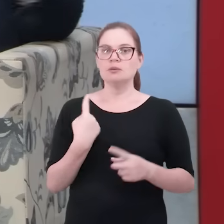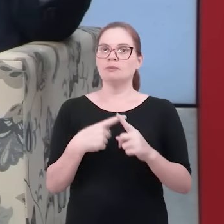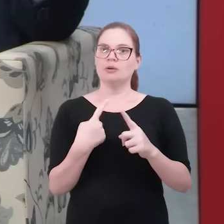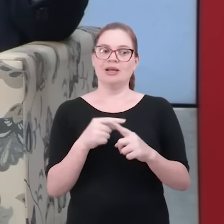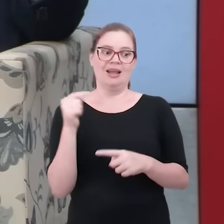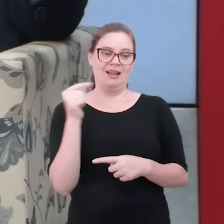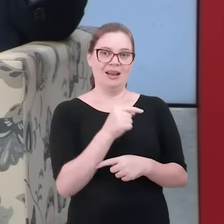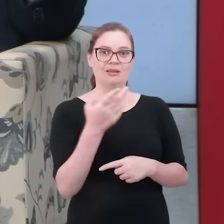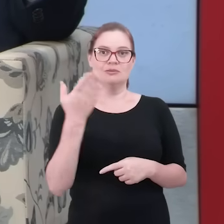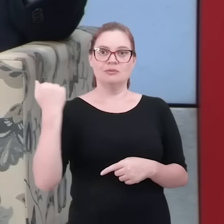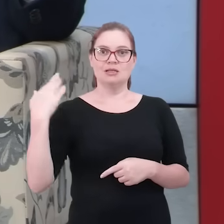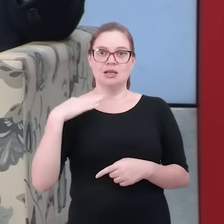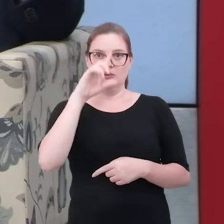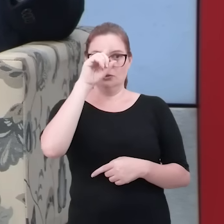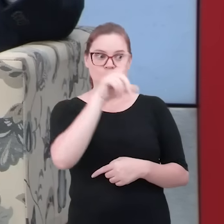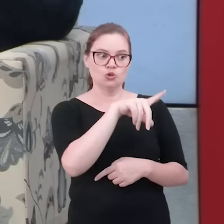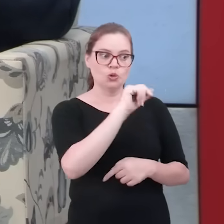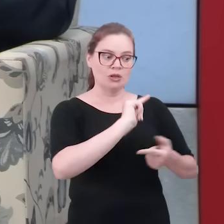a igreja.